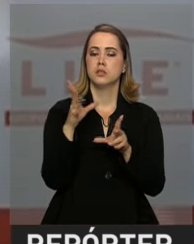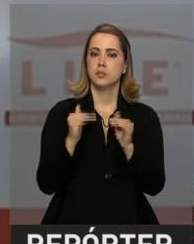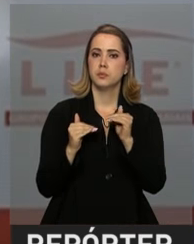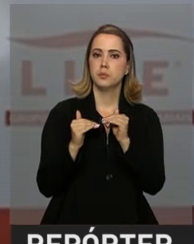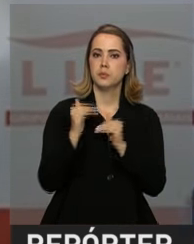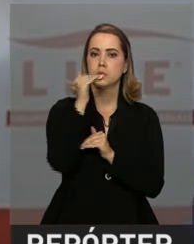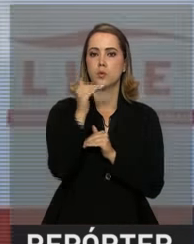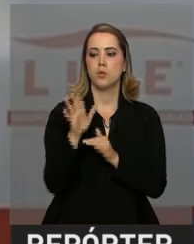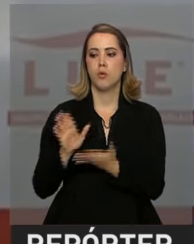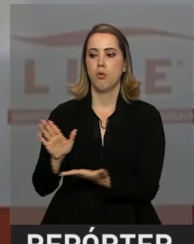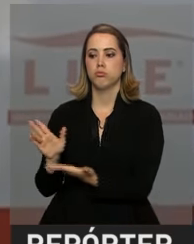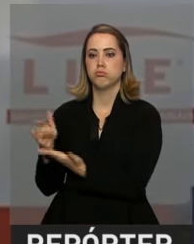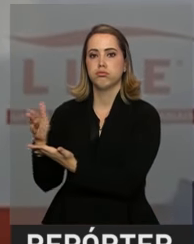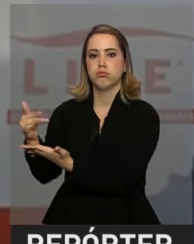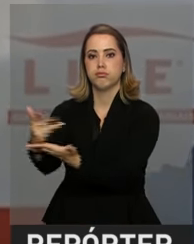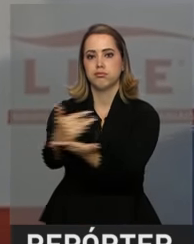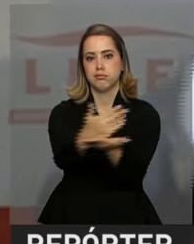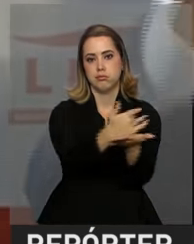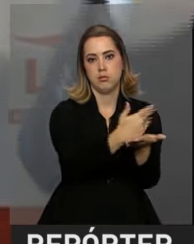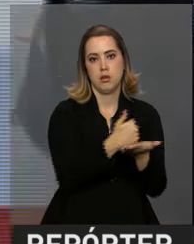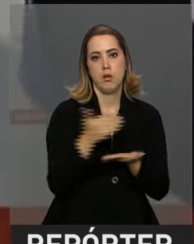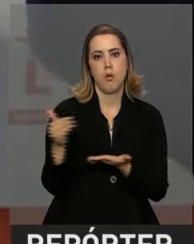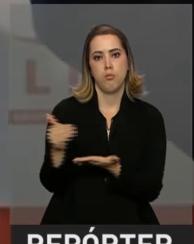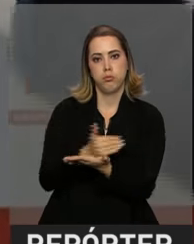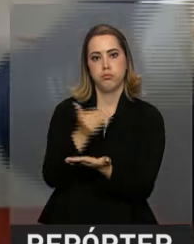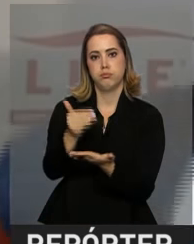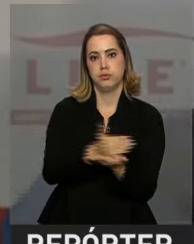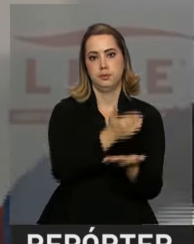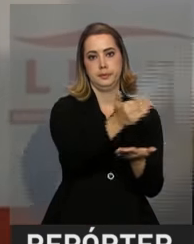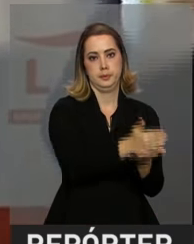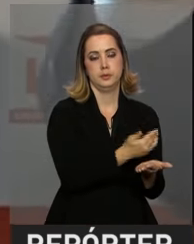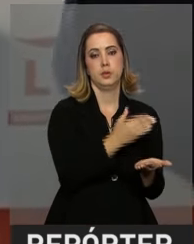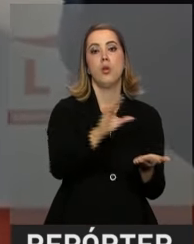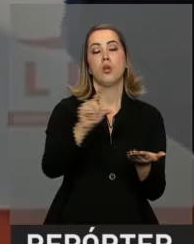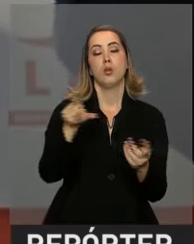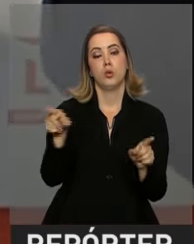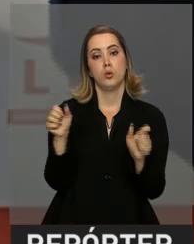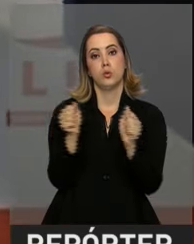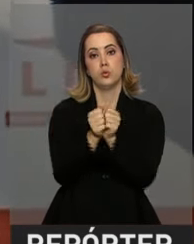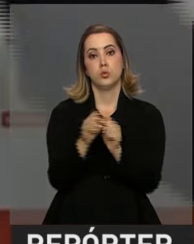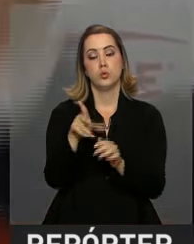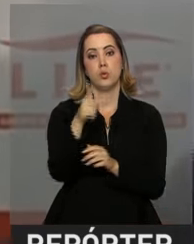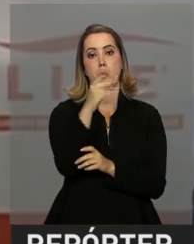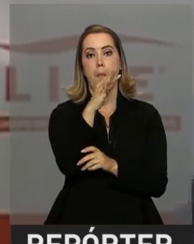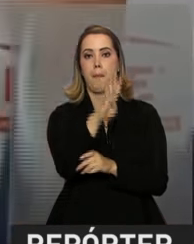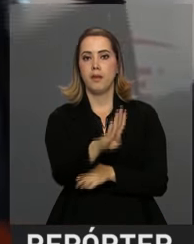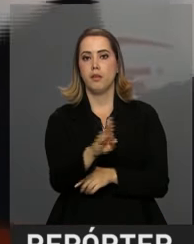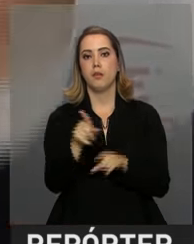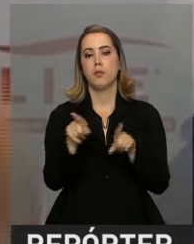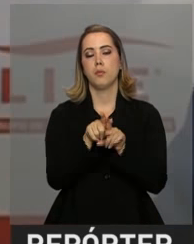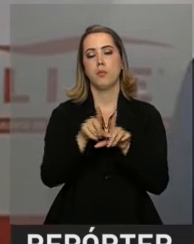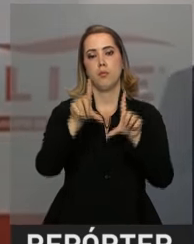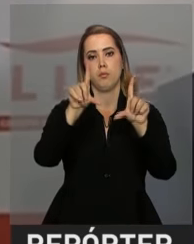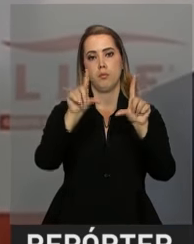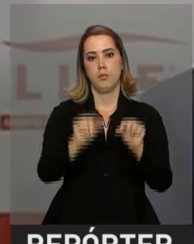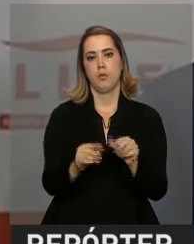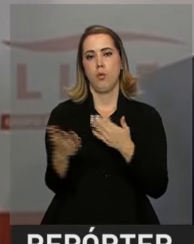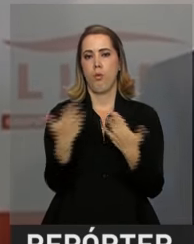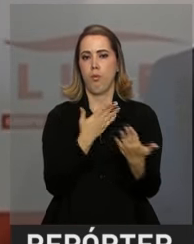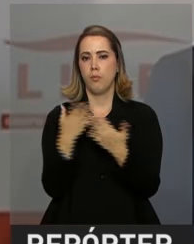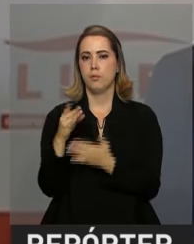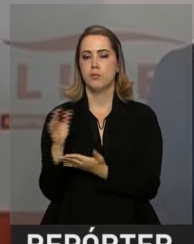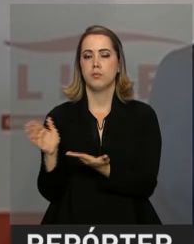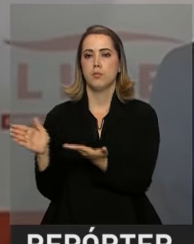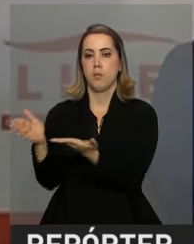arrecadação, porque um dado importante é quando o PIB começa a crescer, a arrecadação cresce mais. Quando ele começa a cair, a arrecadação cai